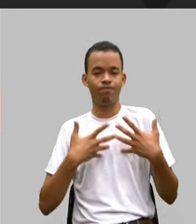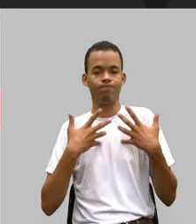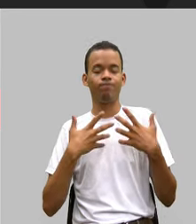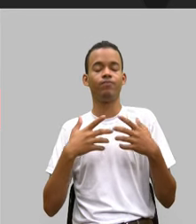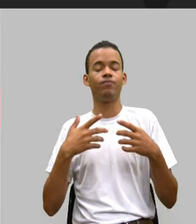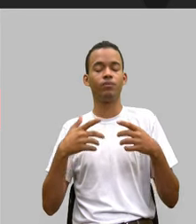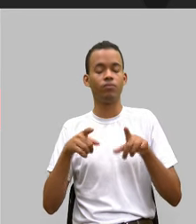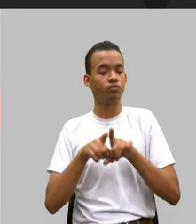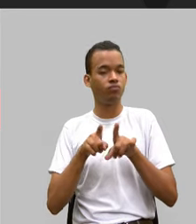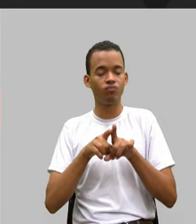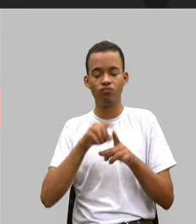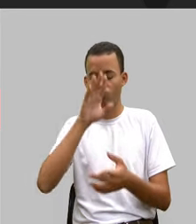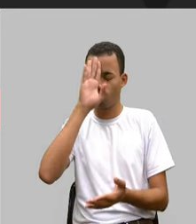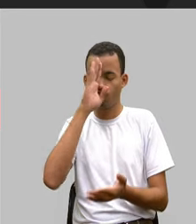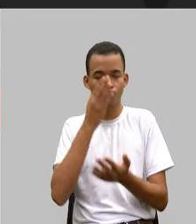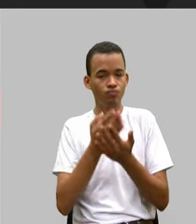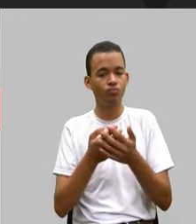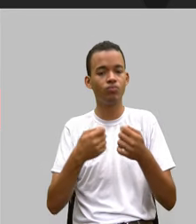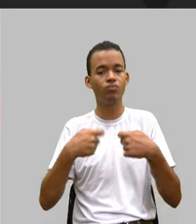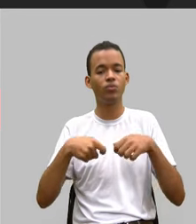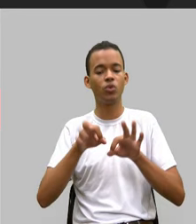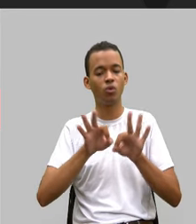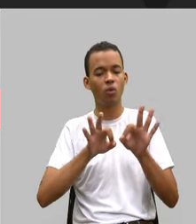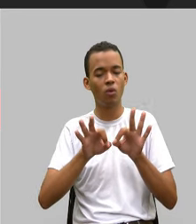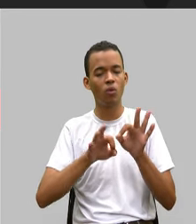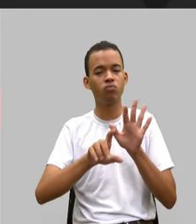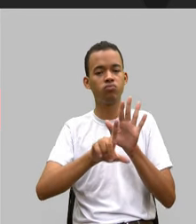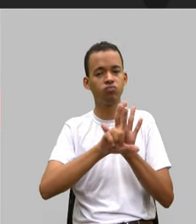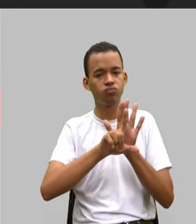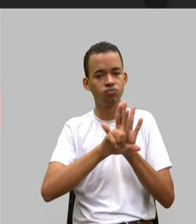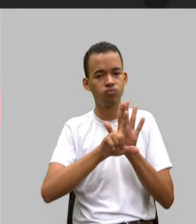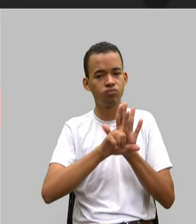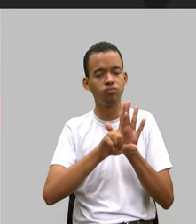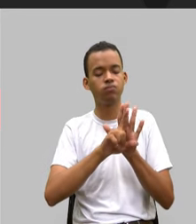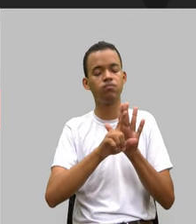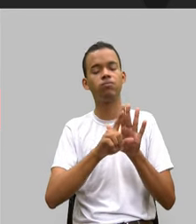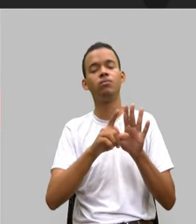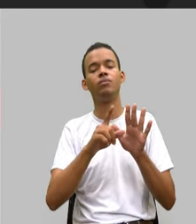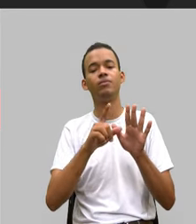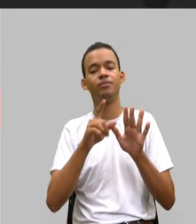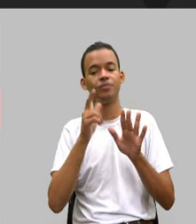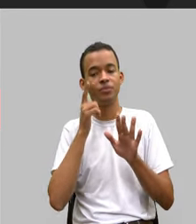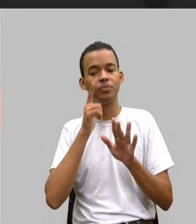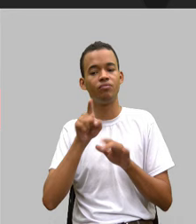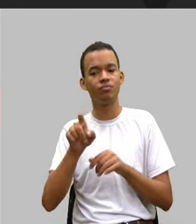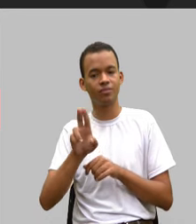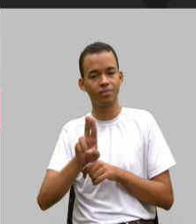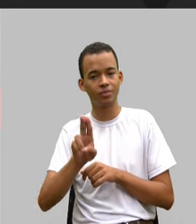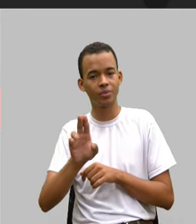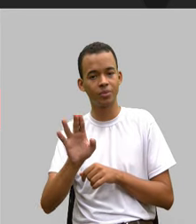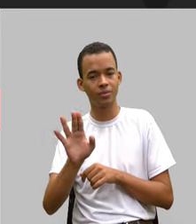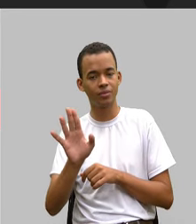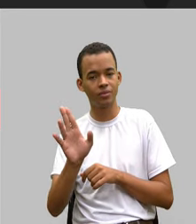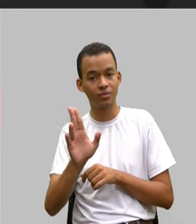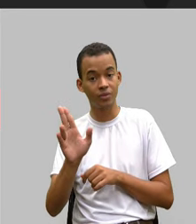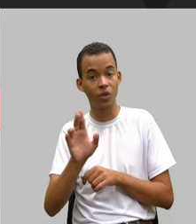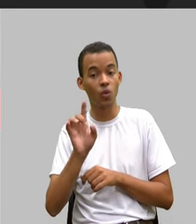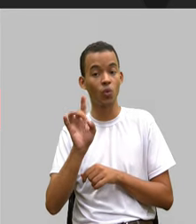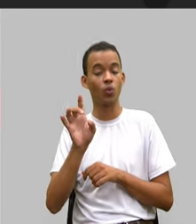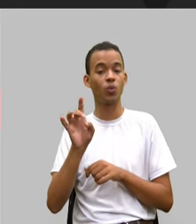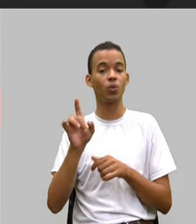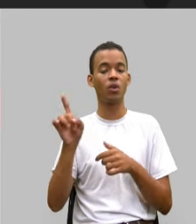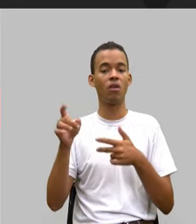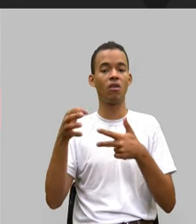através da legislação que a gente vai alcançar isso né não podemos deixar somente ao judiciário que tem